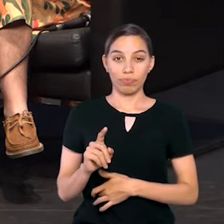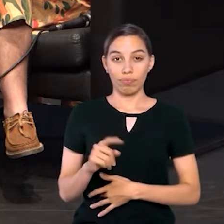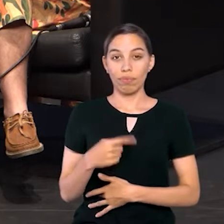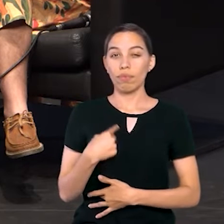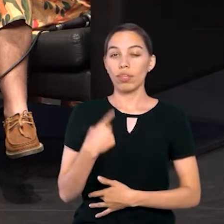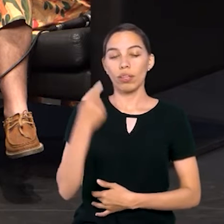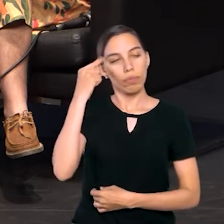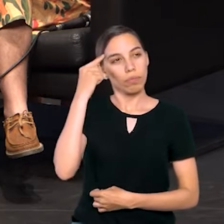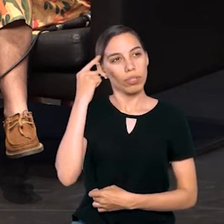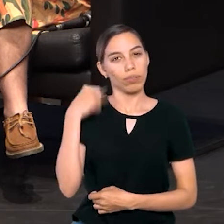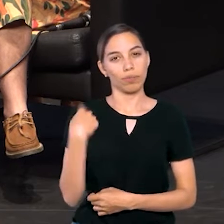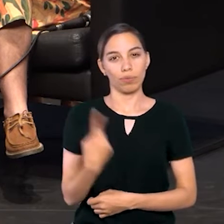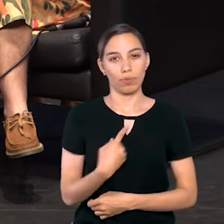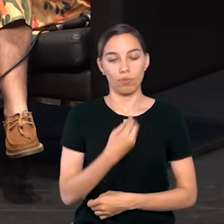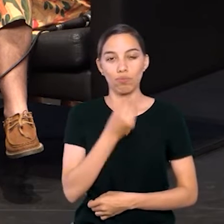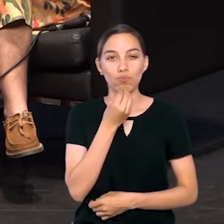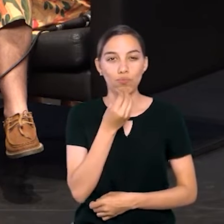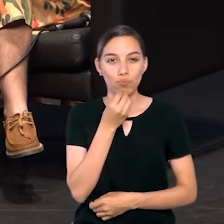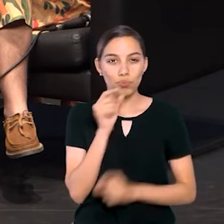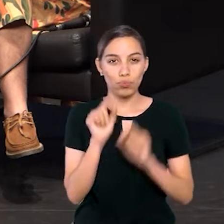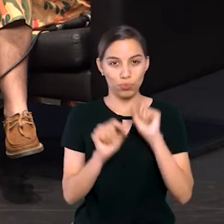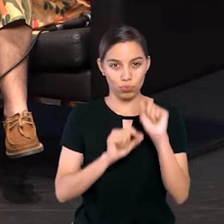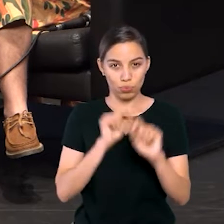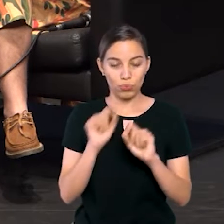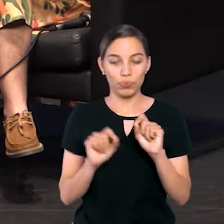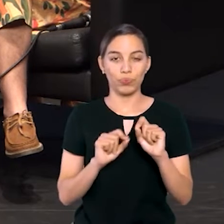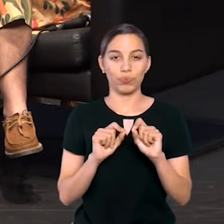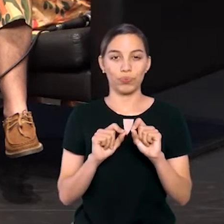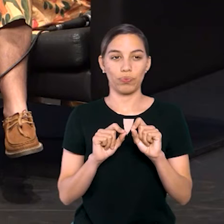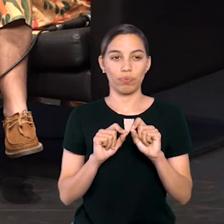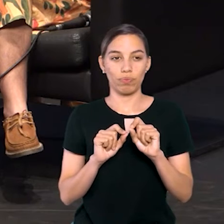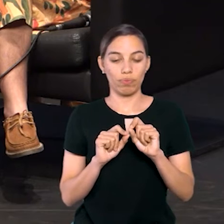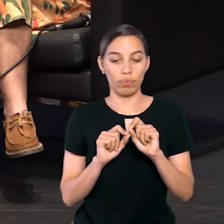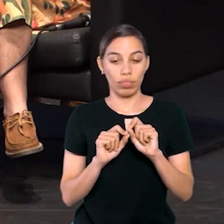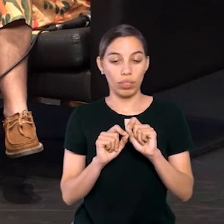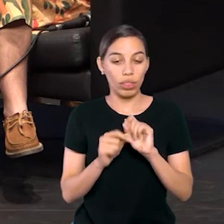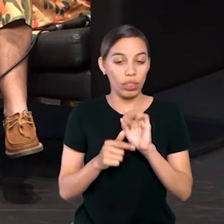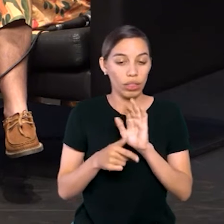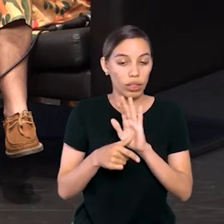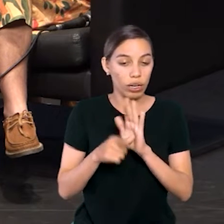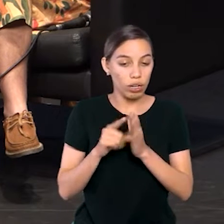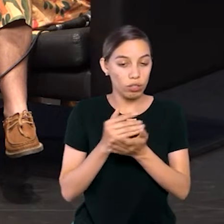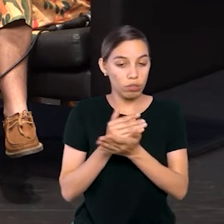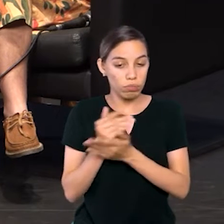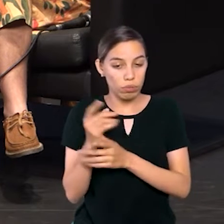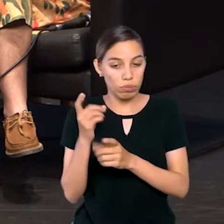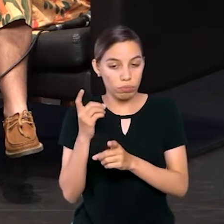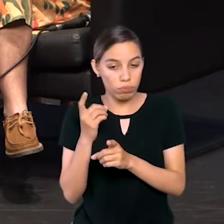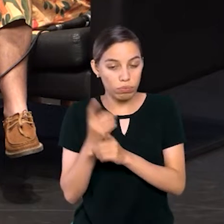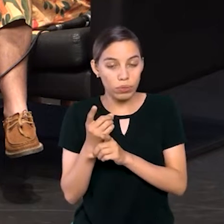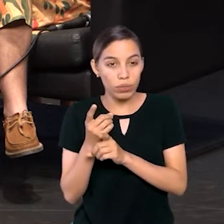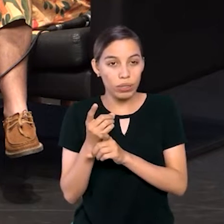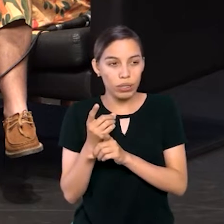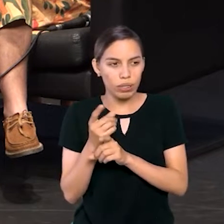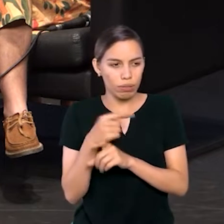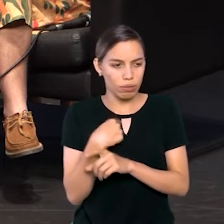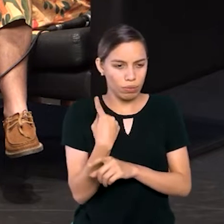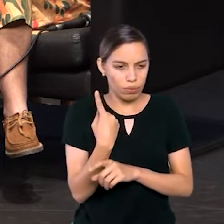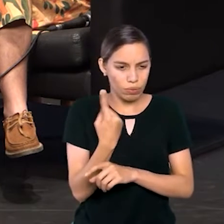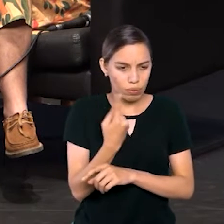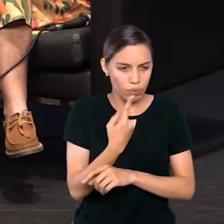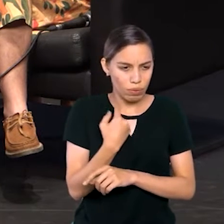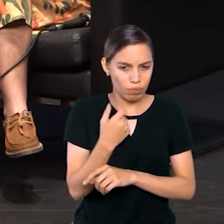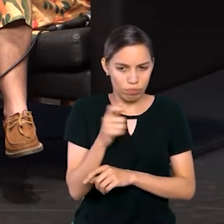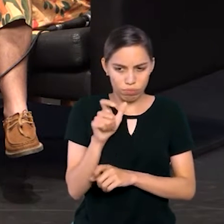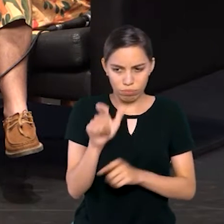então, no meio dessa introdução do nosso encontro, dizer para ele que nós estamos aqui em uma